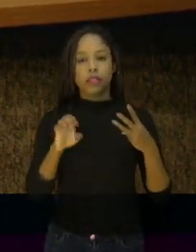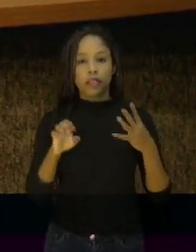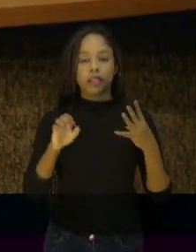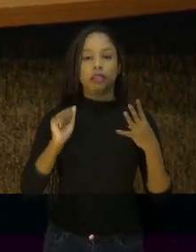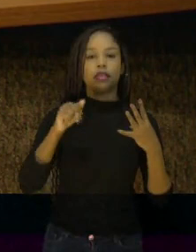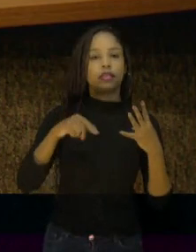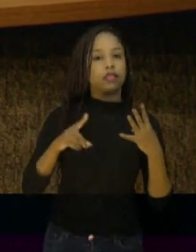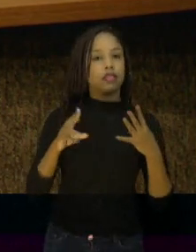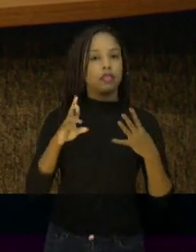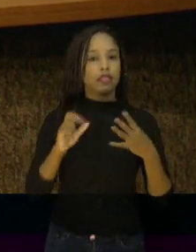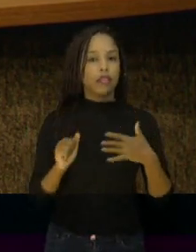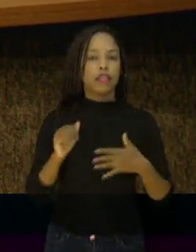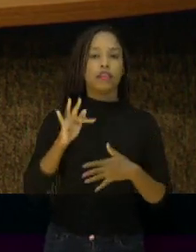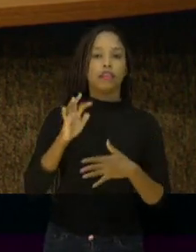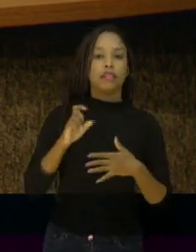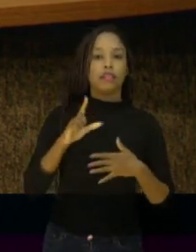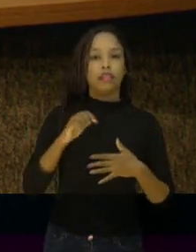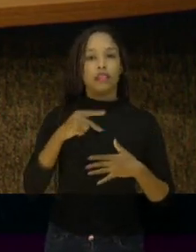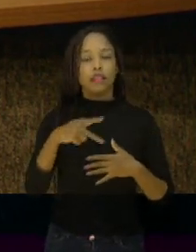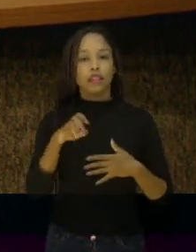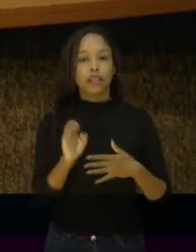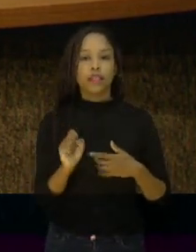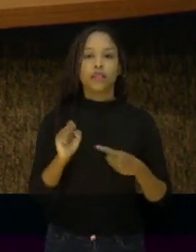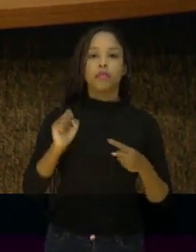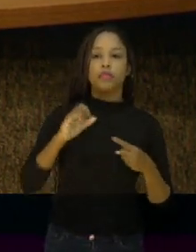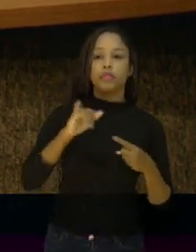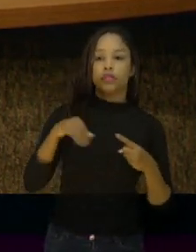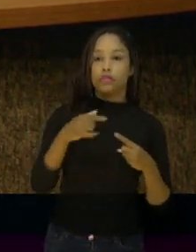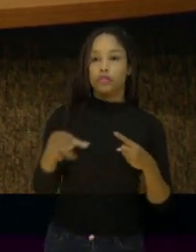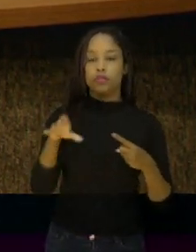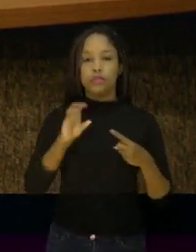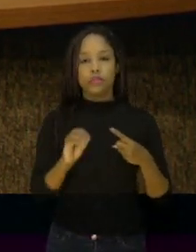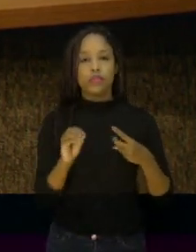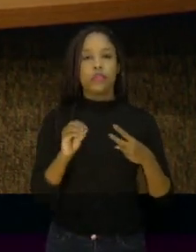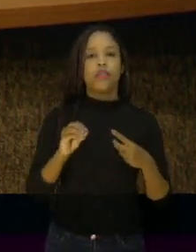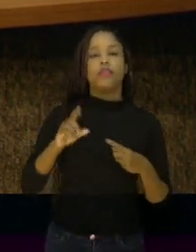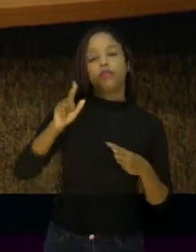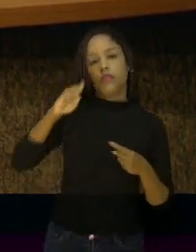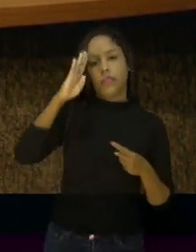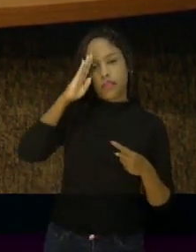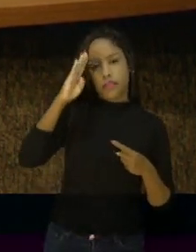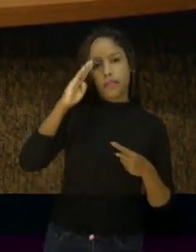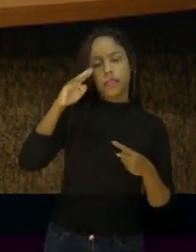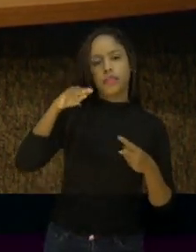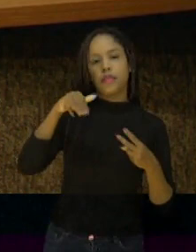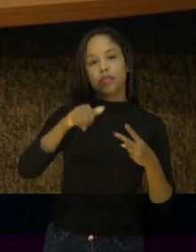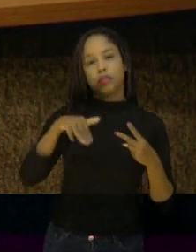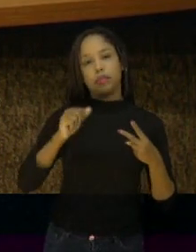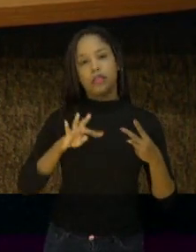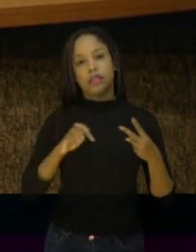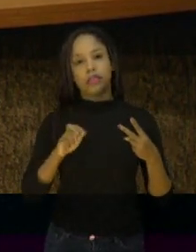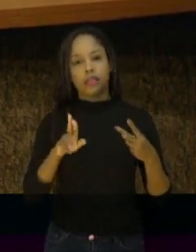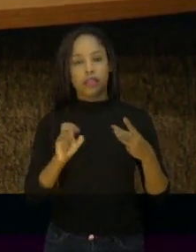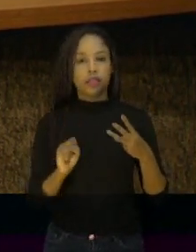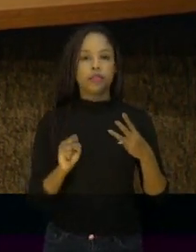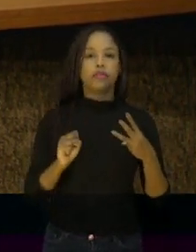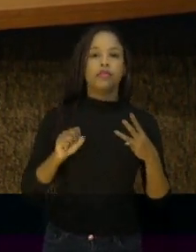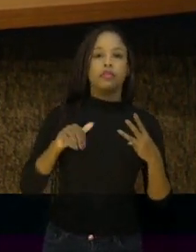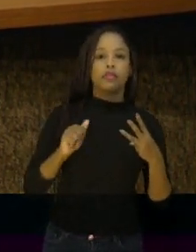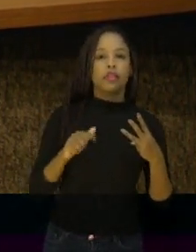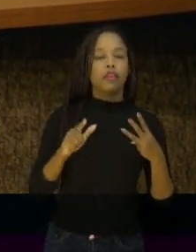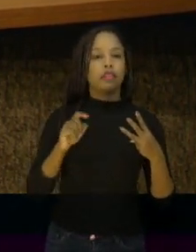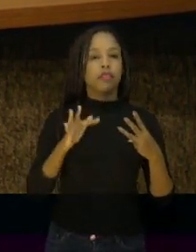de Negreiros, Felipe Camarão, João Paes Cardoso, Capitão Matheus Ricardo e o alferes João de